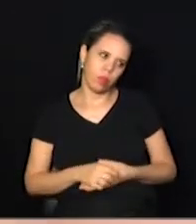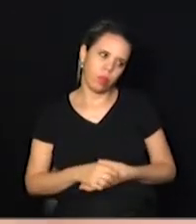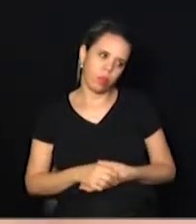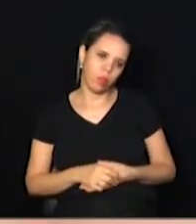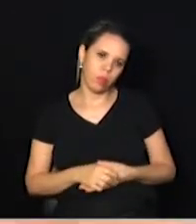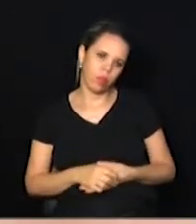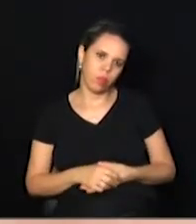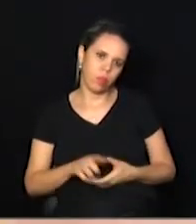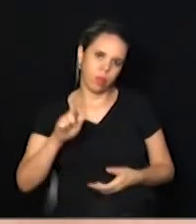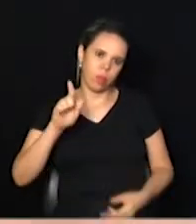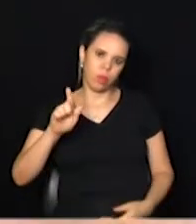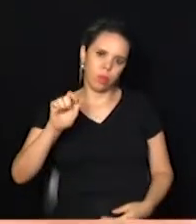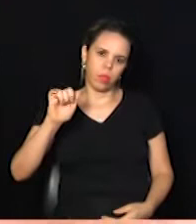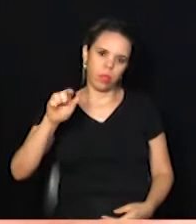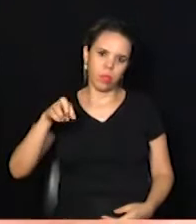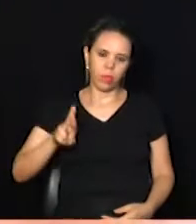Tato, com você.